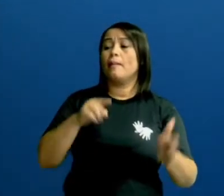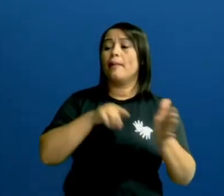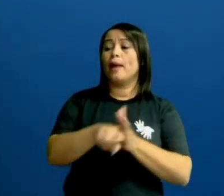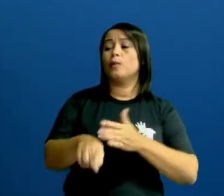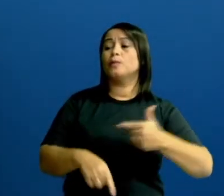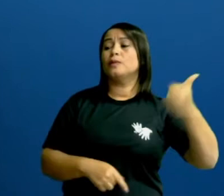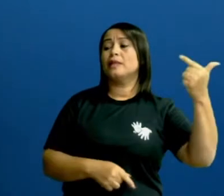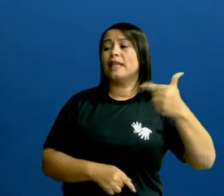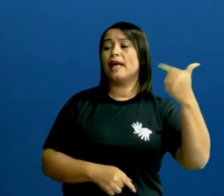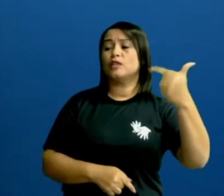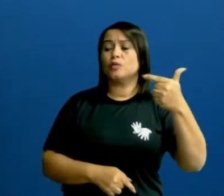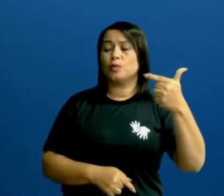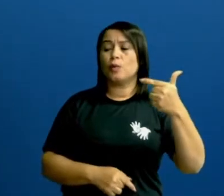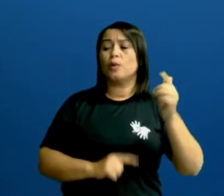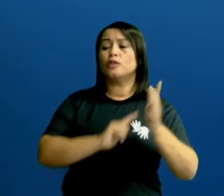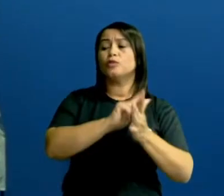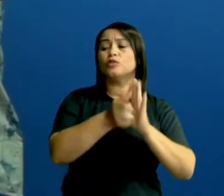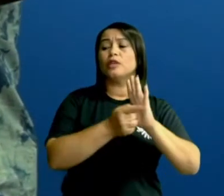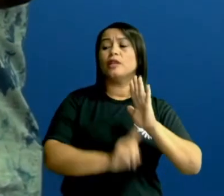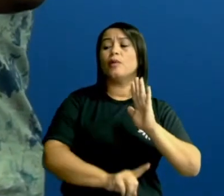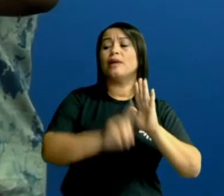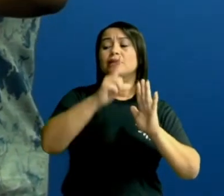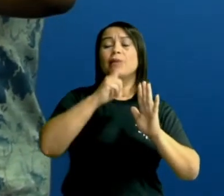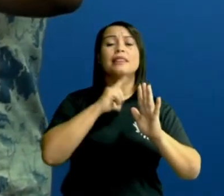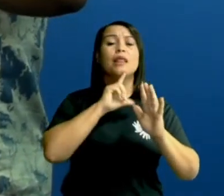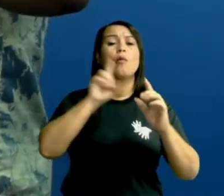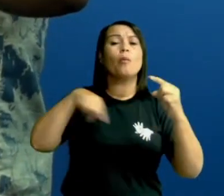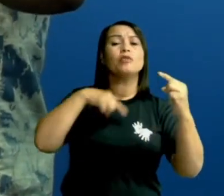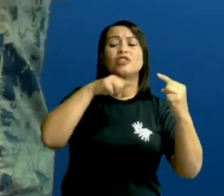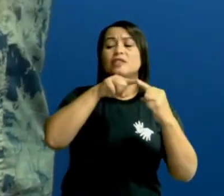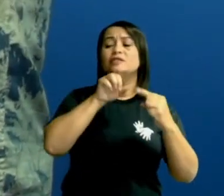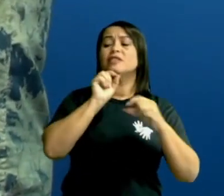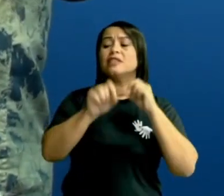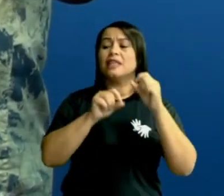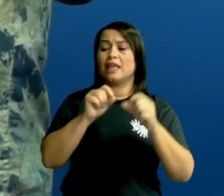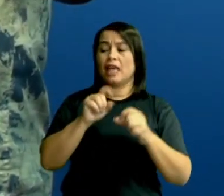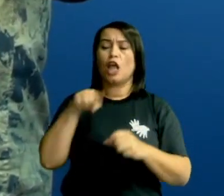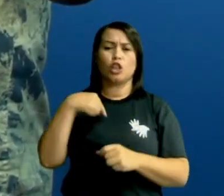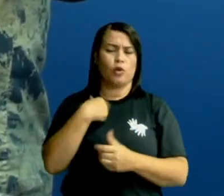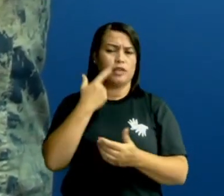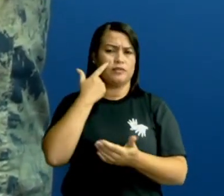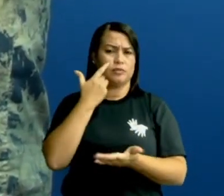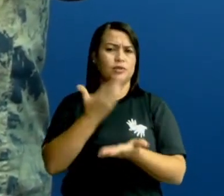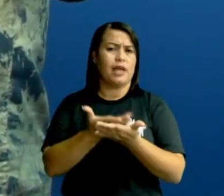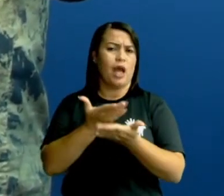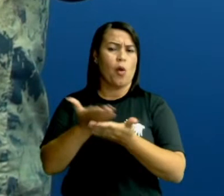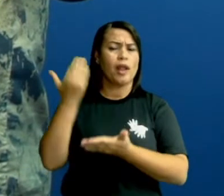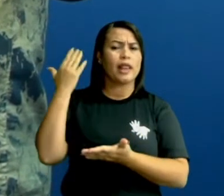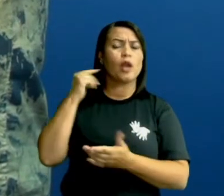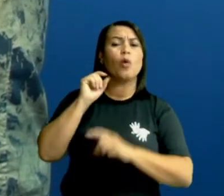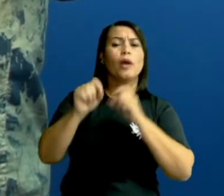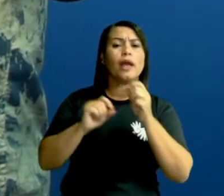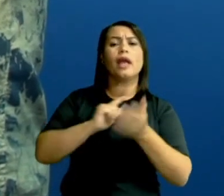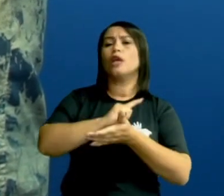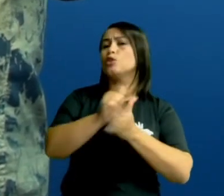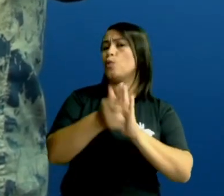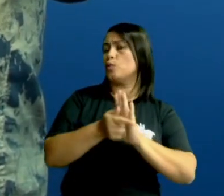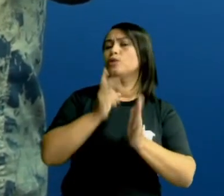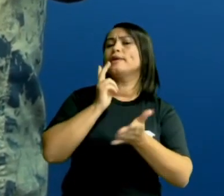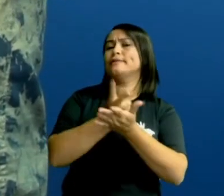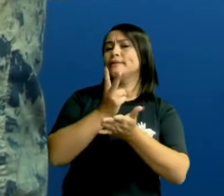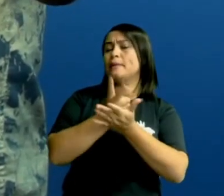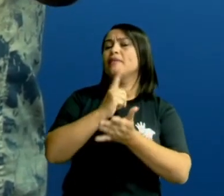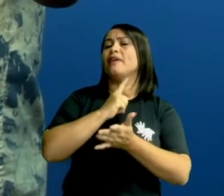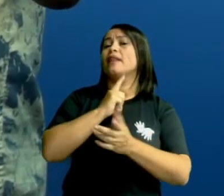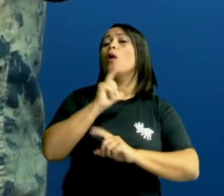Questão 2. O gênero acima tem o objetivo de... Nós vimos em aulas anteriores que todo gênero sempre vai ter o